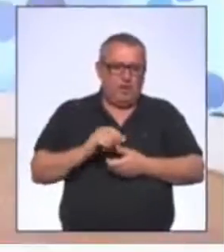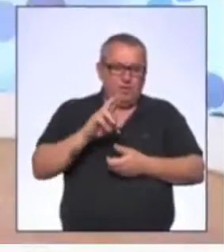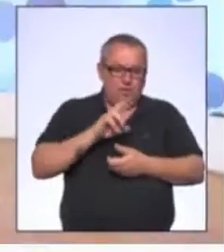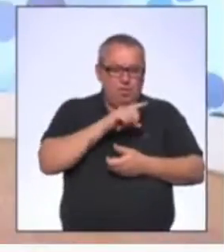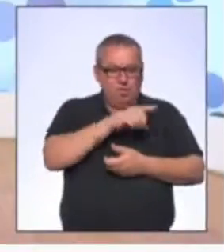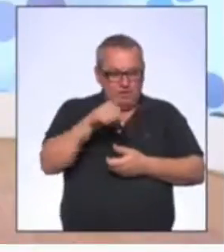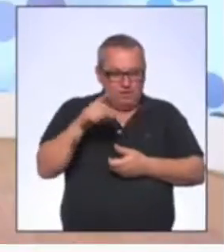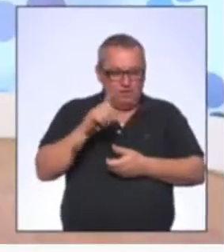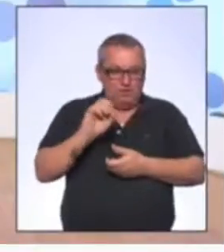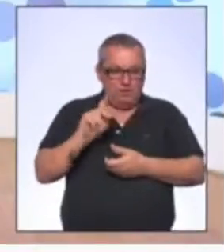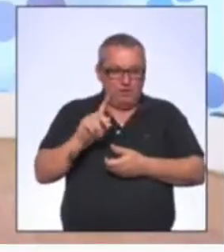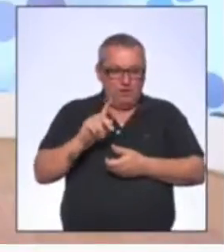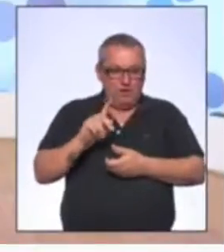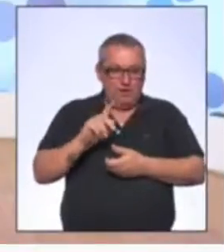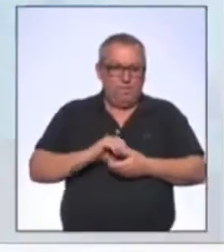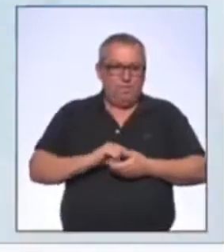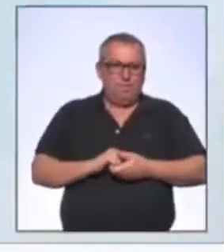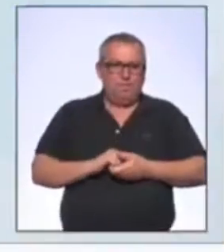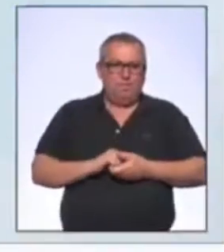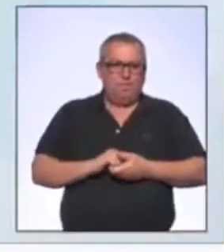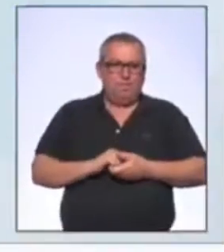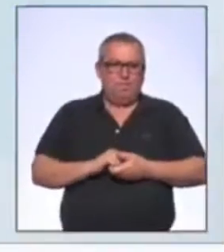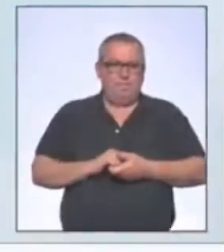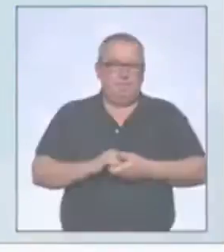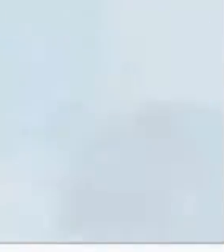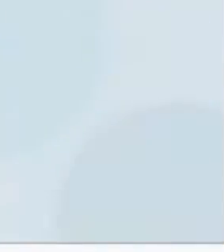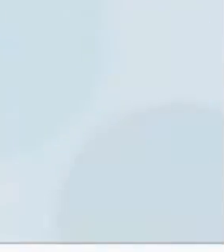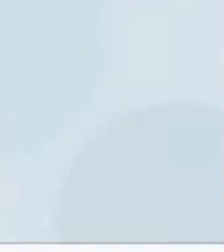respostas de vocês tá obrigada